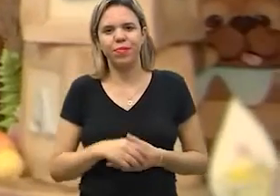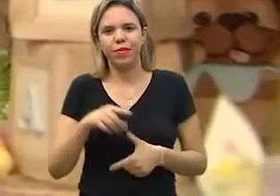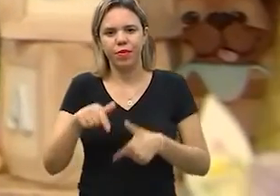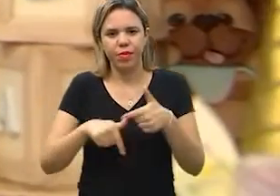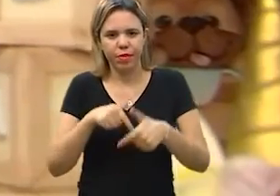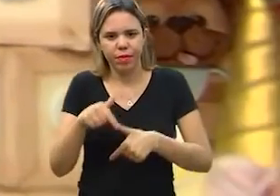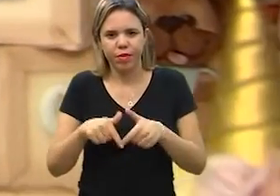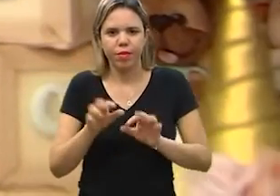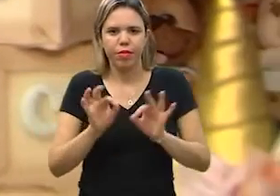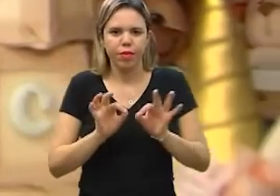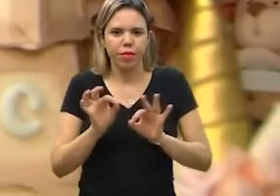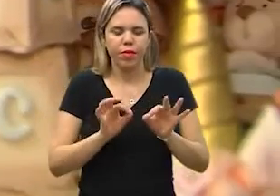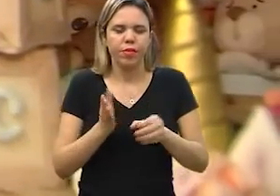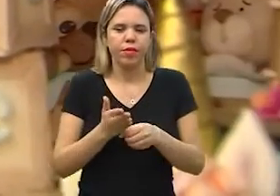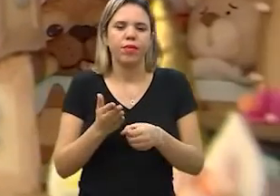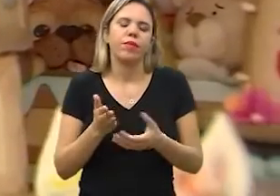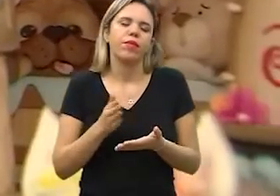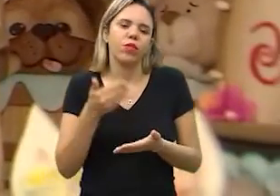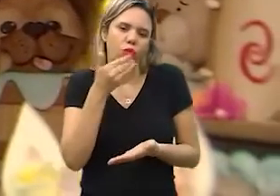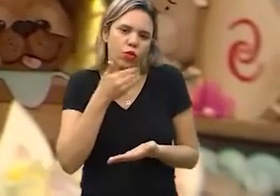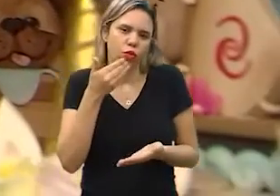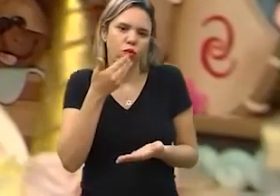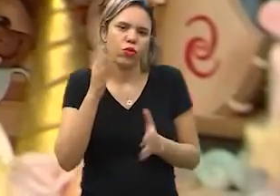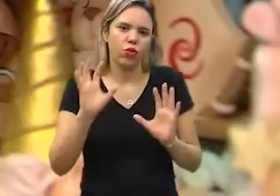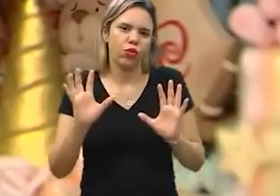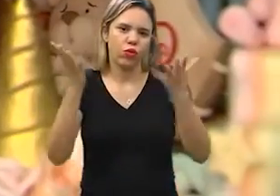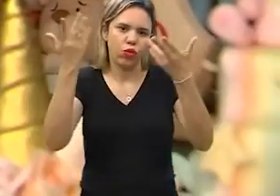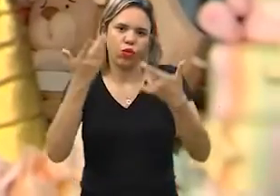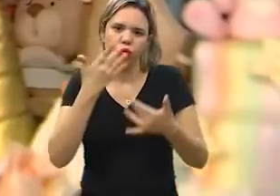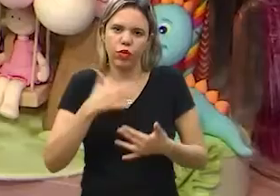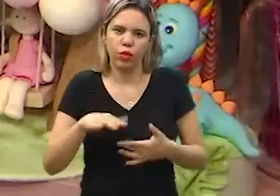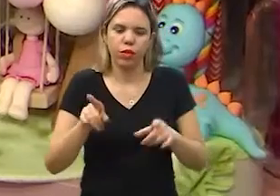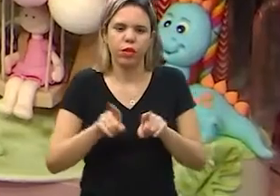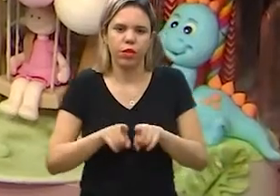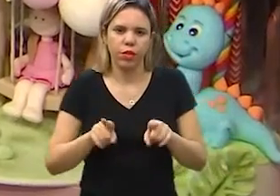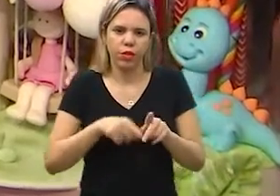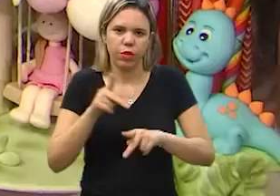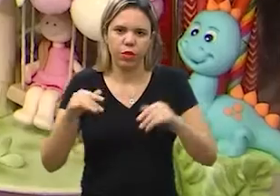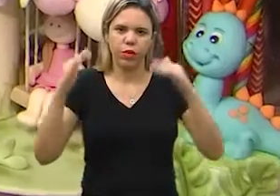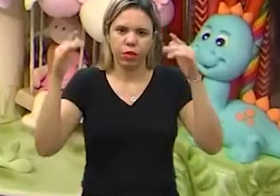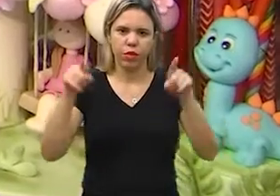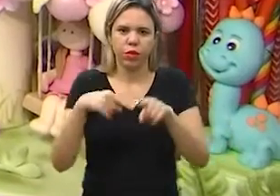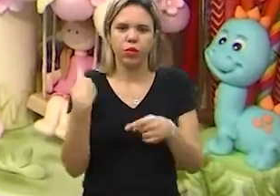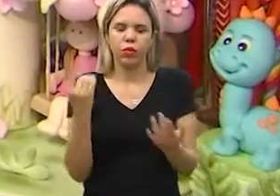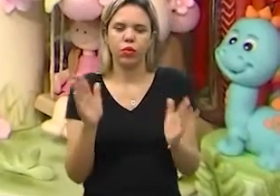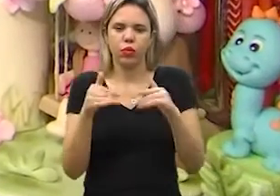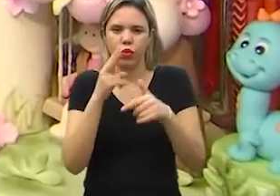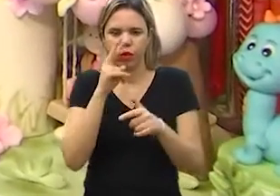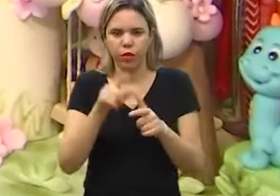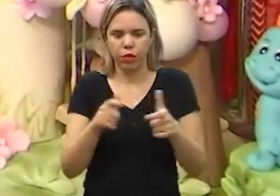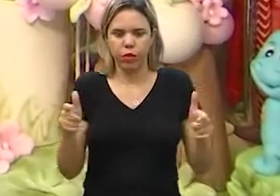trabalho com doces decorados para festas infantis. A gente faz também festa adulto, mas o nosso